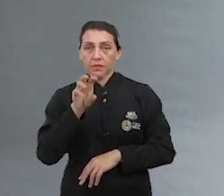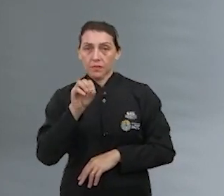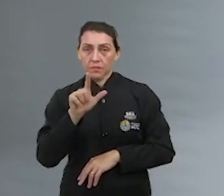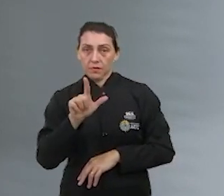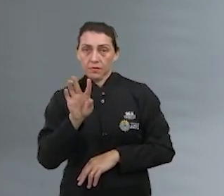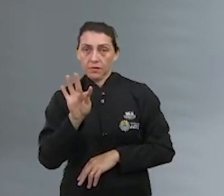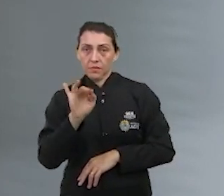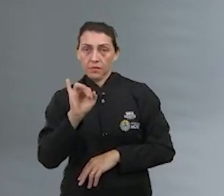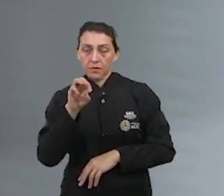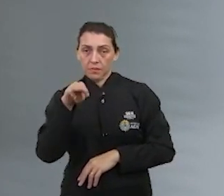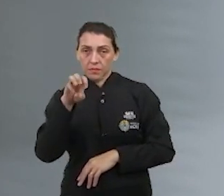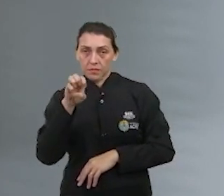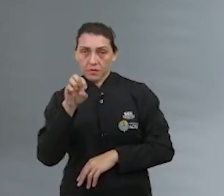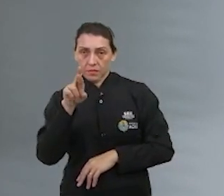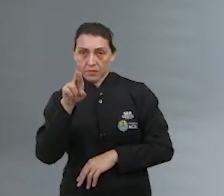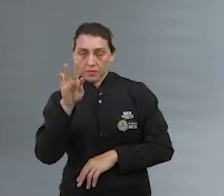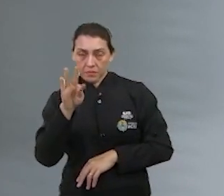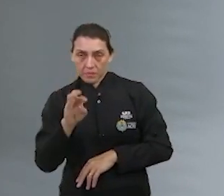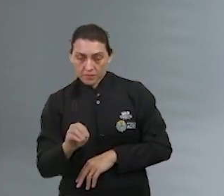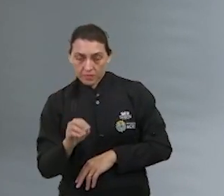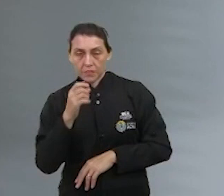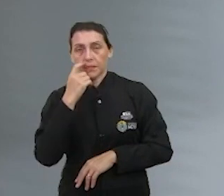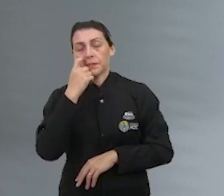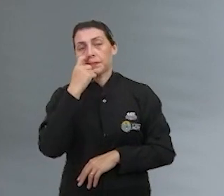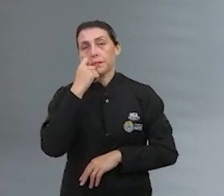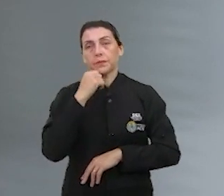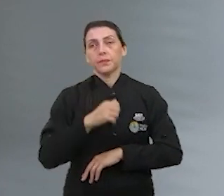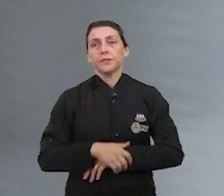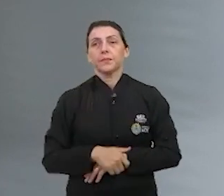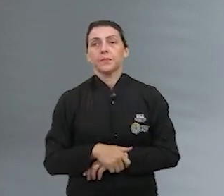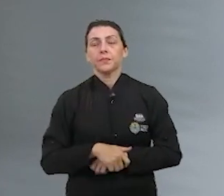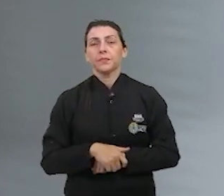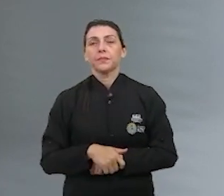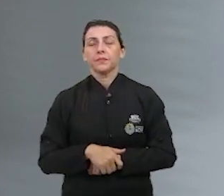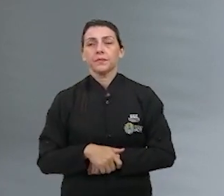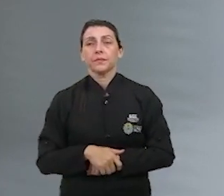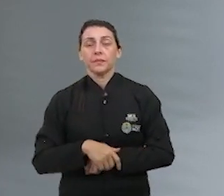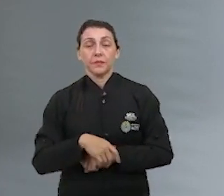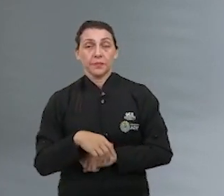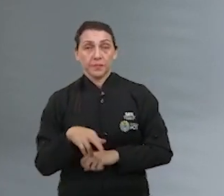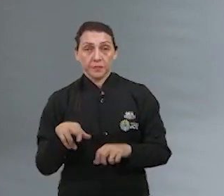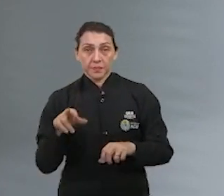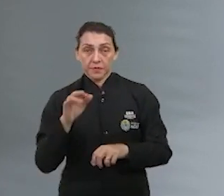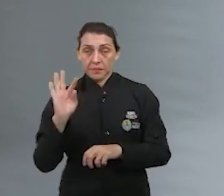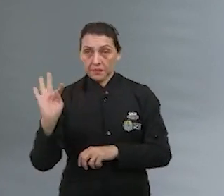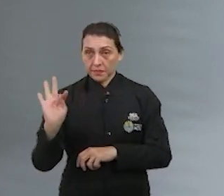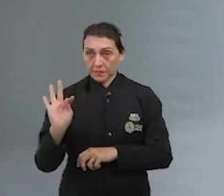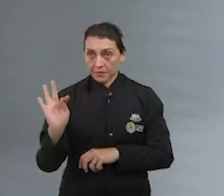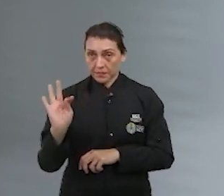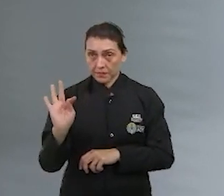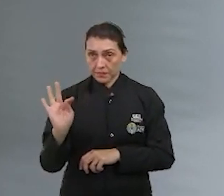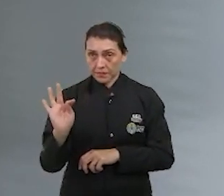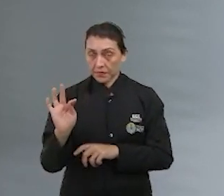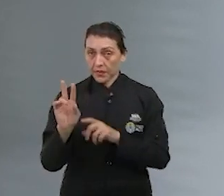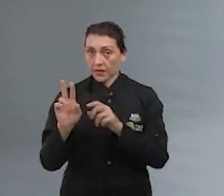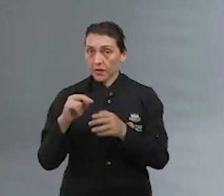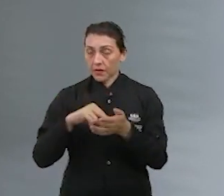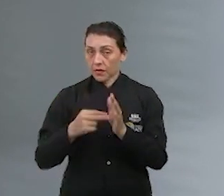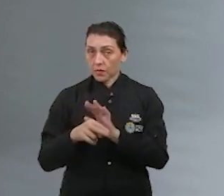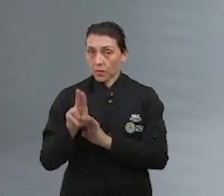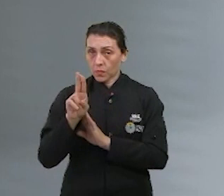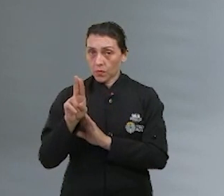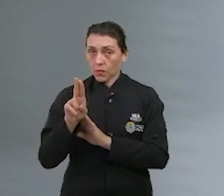voltímetro, né? Eu falei do amperímetro, corrente, e agora do meu voltímetro, tensão, né? Que é aquele Uzinho que é